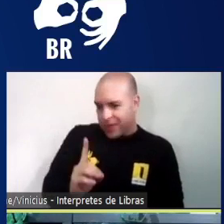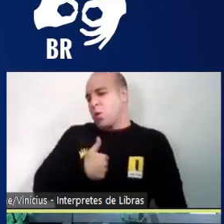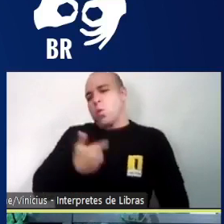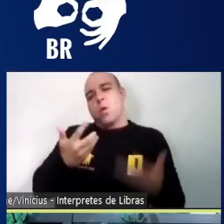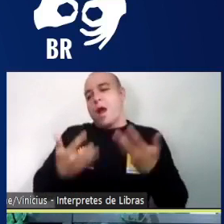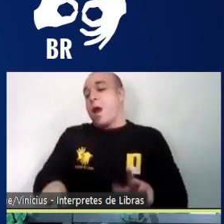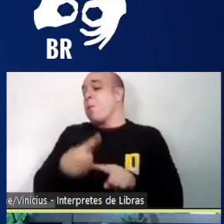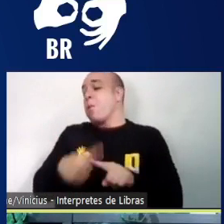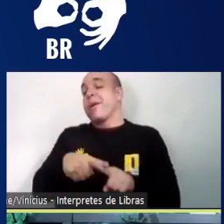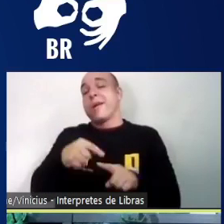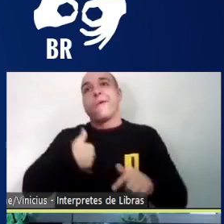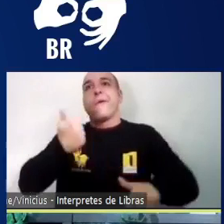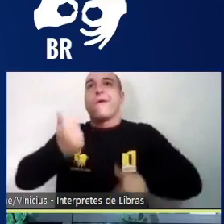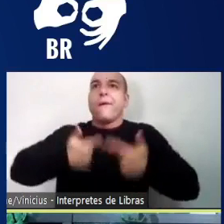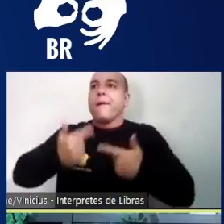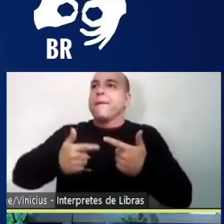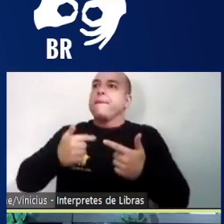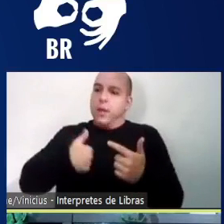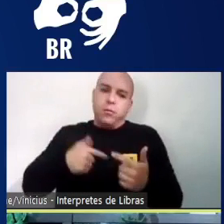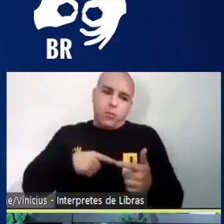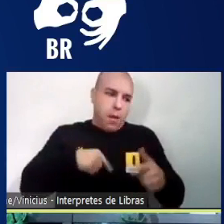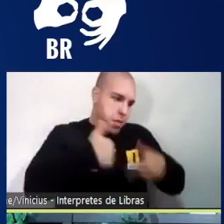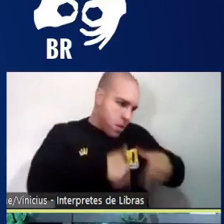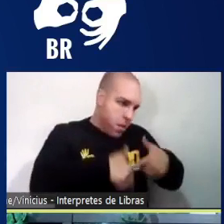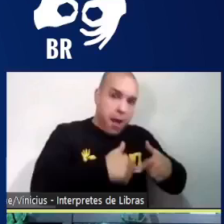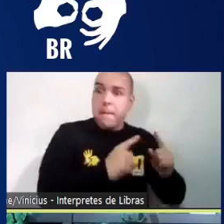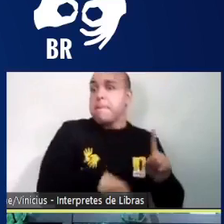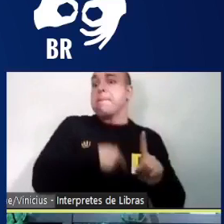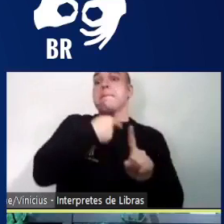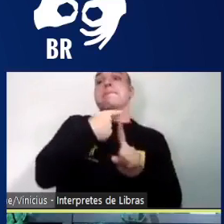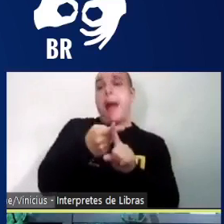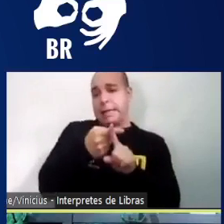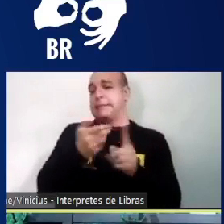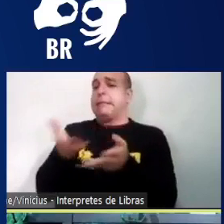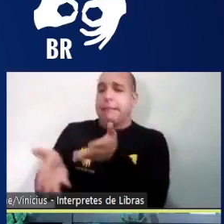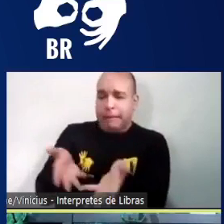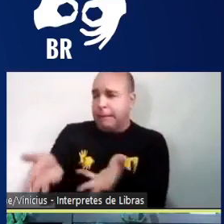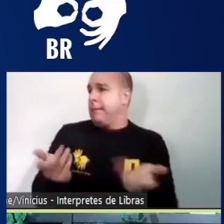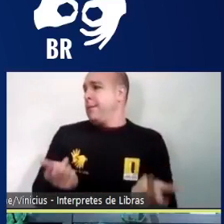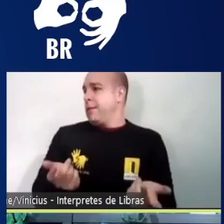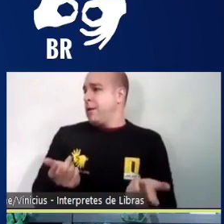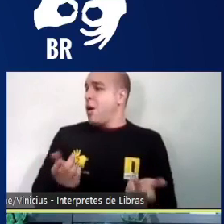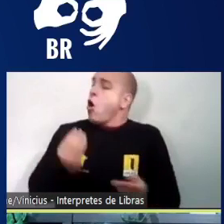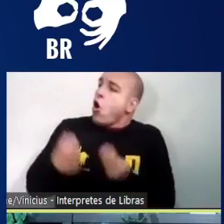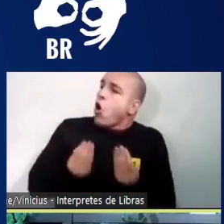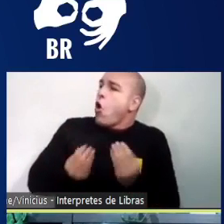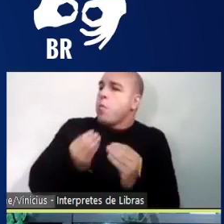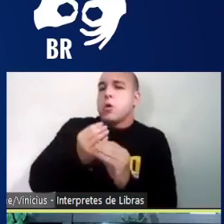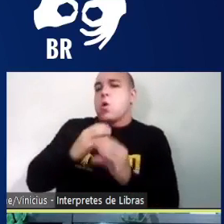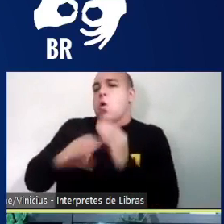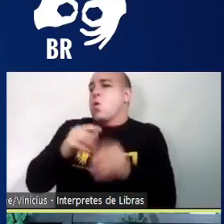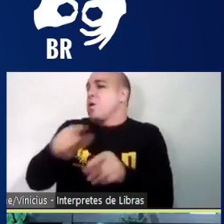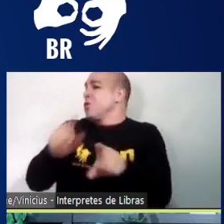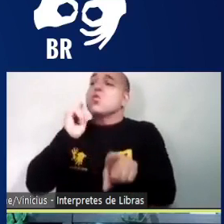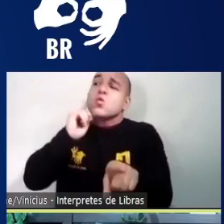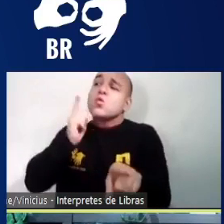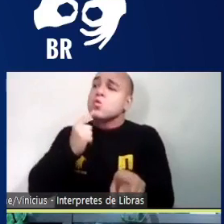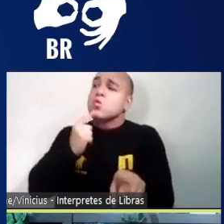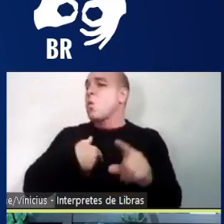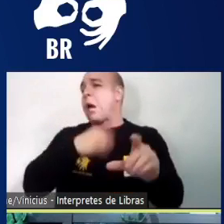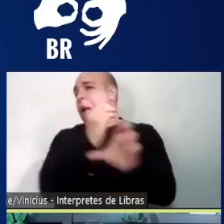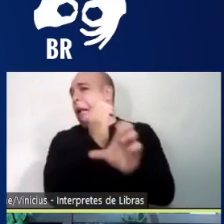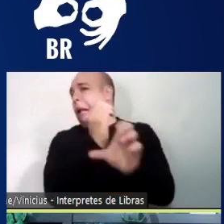lidar com uma pessoa com deficiência que usa cadeira de rodas, eu não sei como me comunicar com uma pessoa com deficiência auditiva,